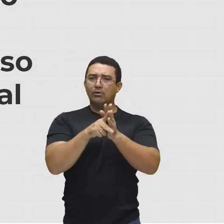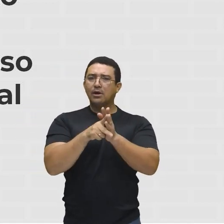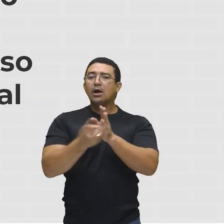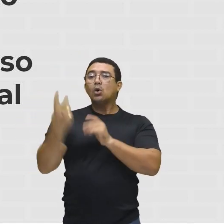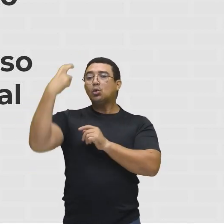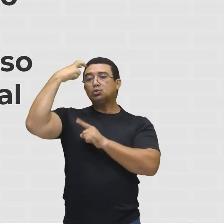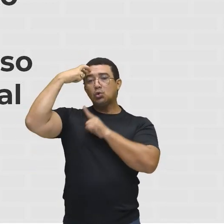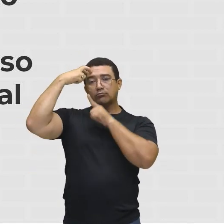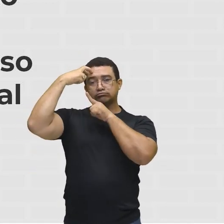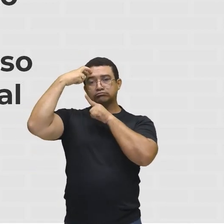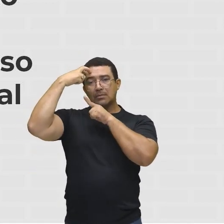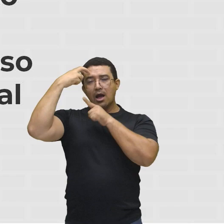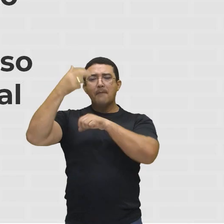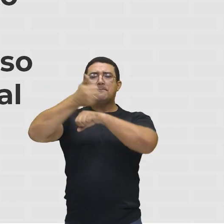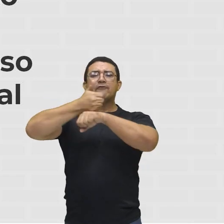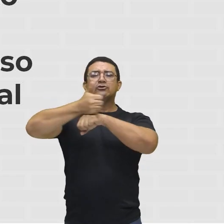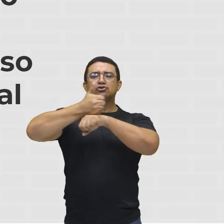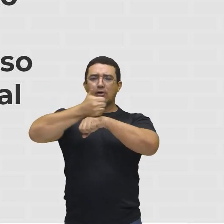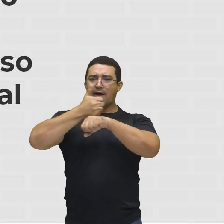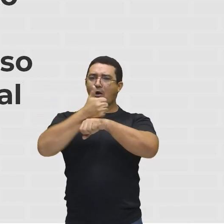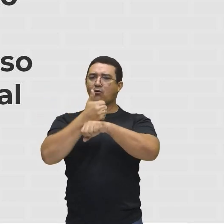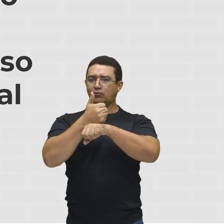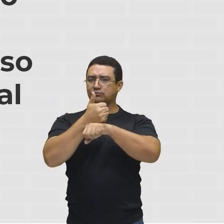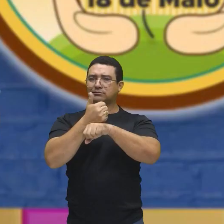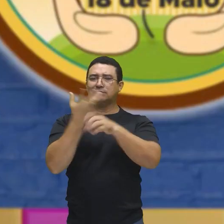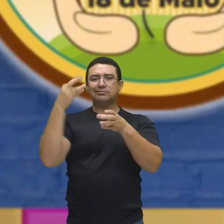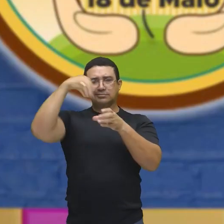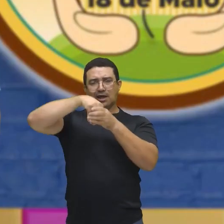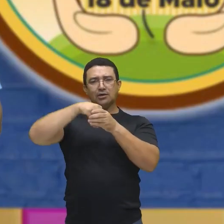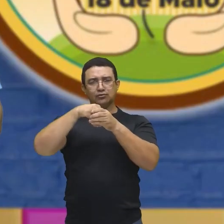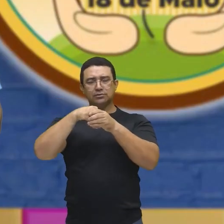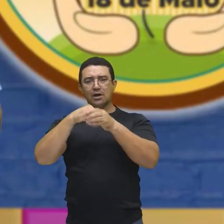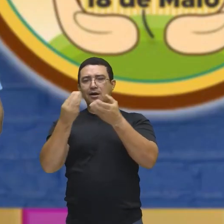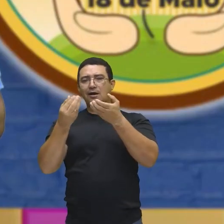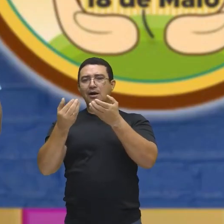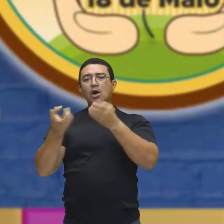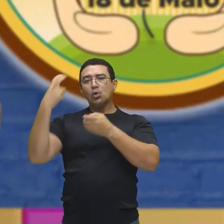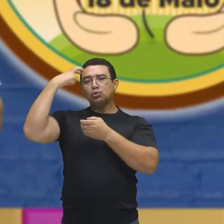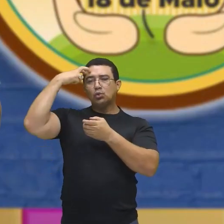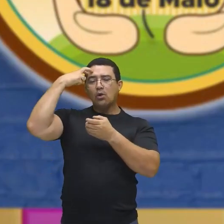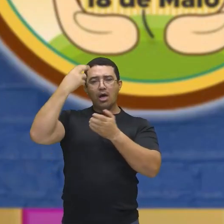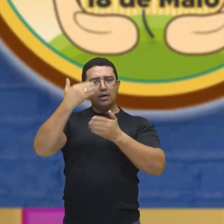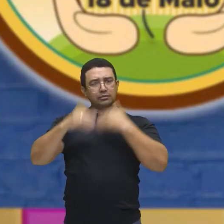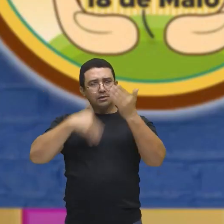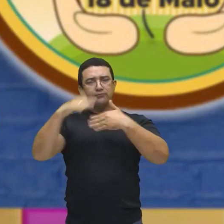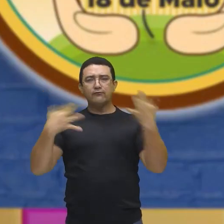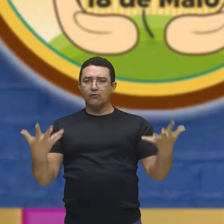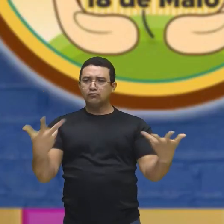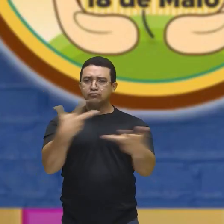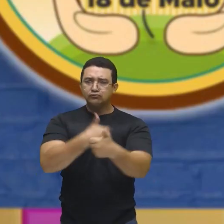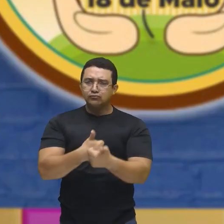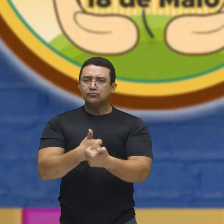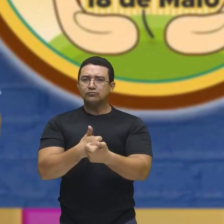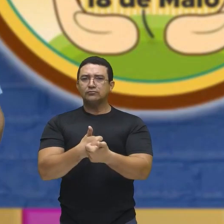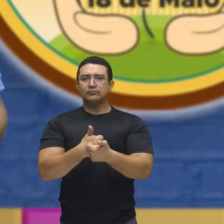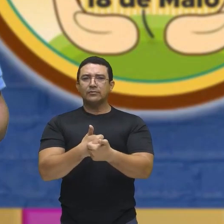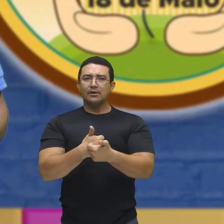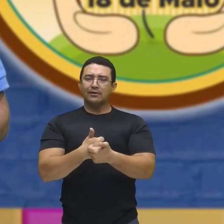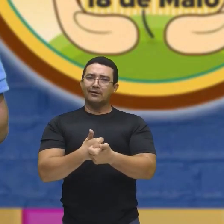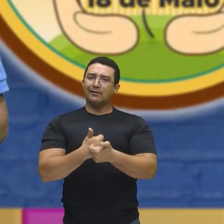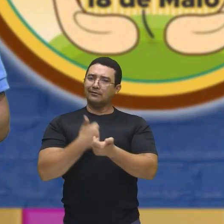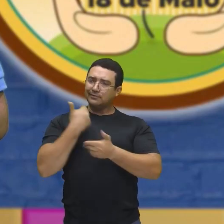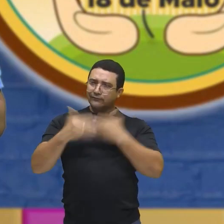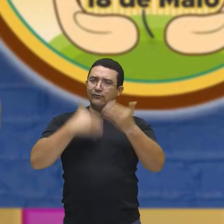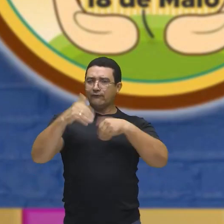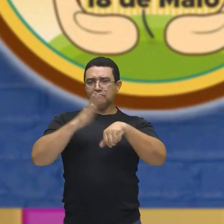estão envolvidos culturalmente, desenvolveram essa habilidade, desenvolveram, né, a partir das competências, desenvolveram as